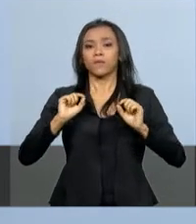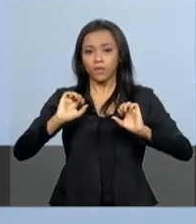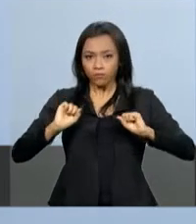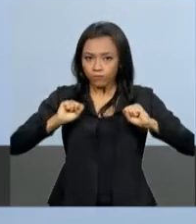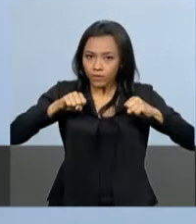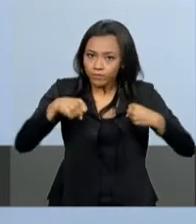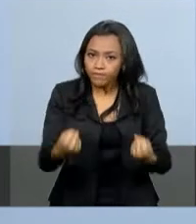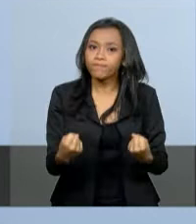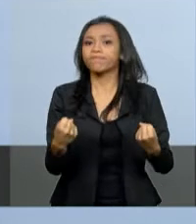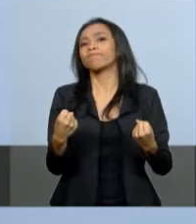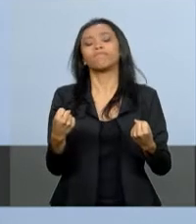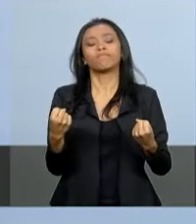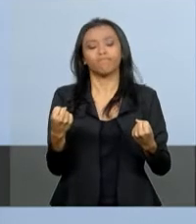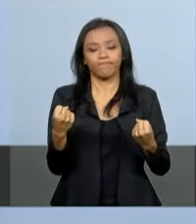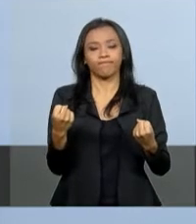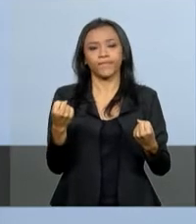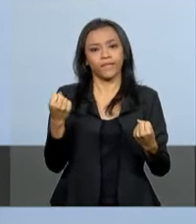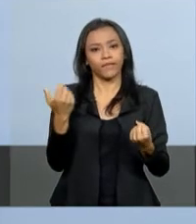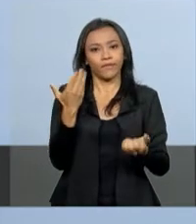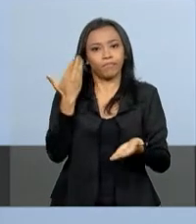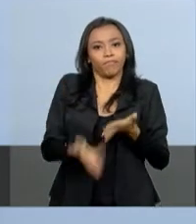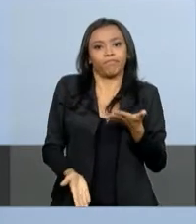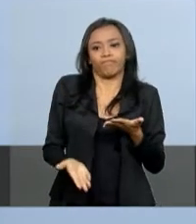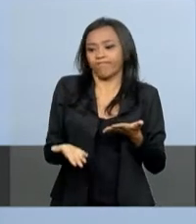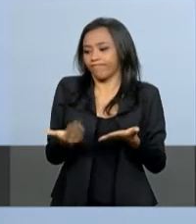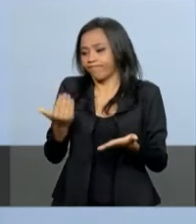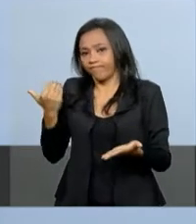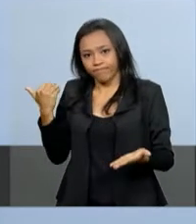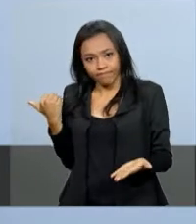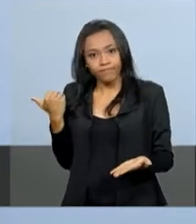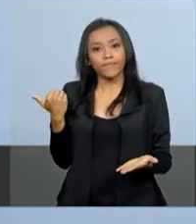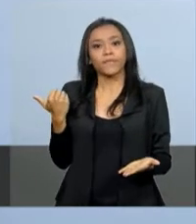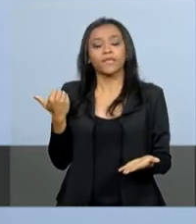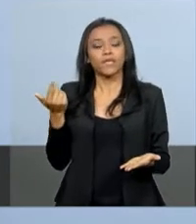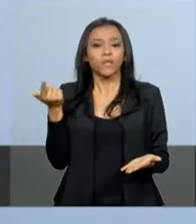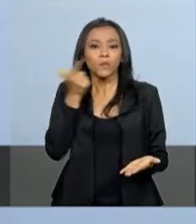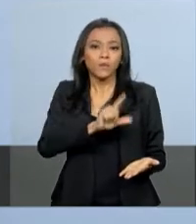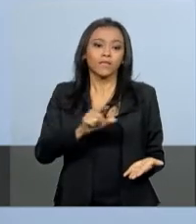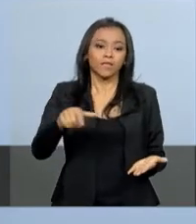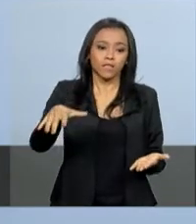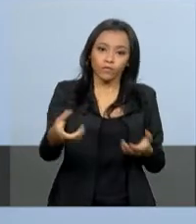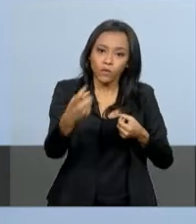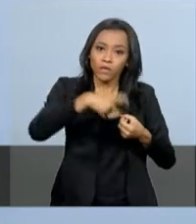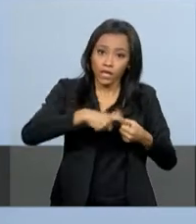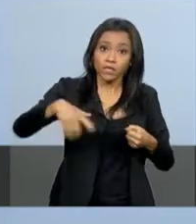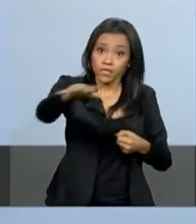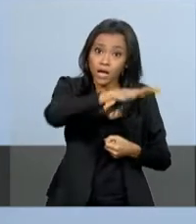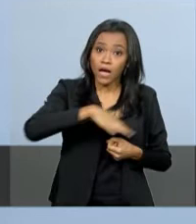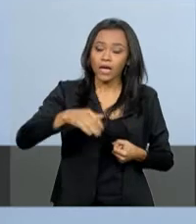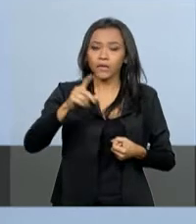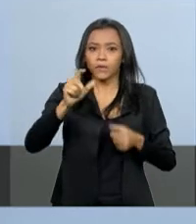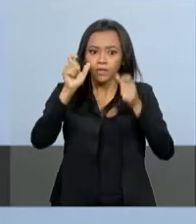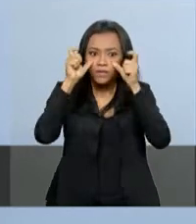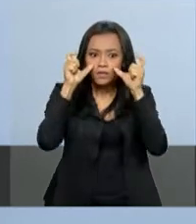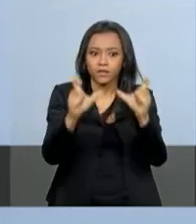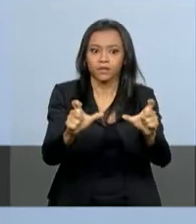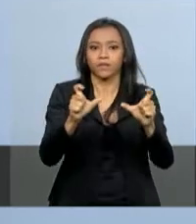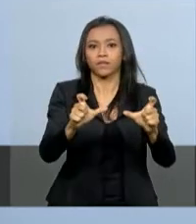que voltassem a tornar o setor atrativo para os investidores